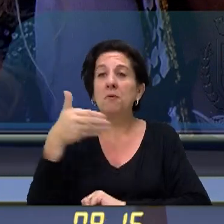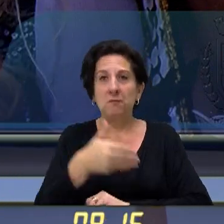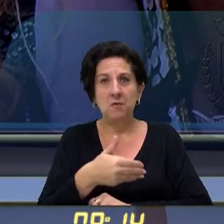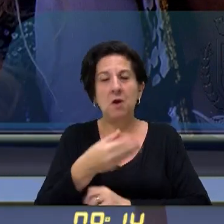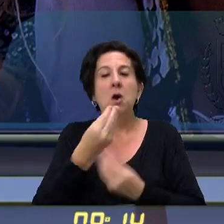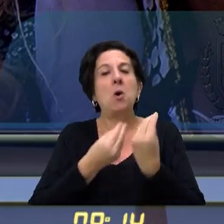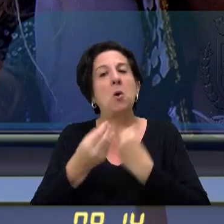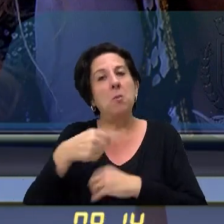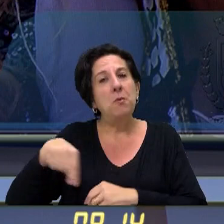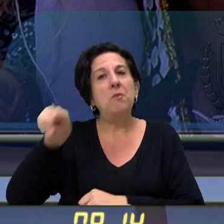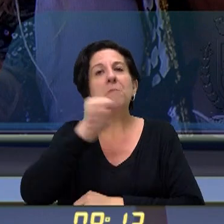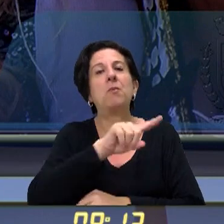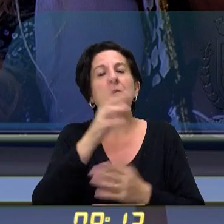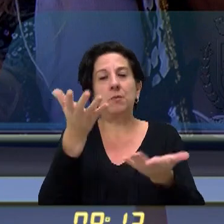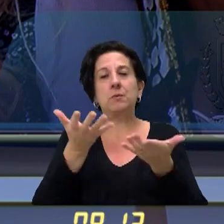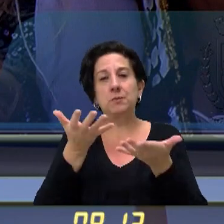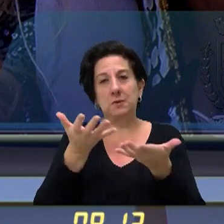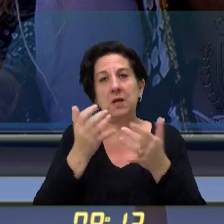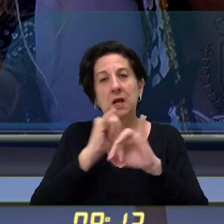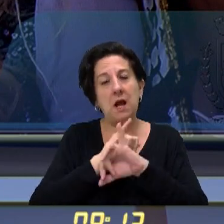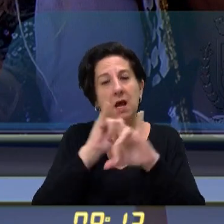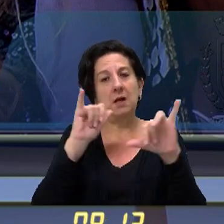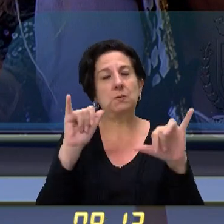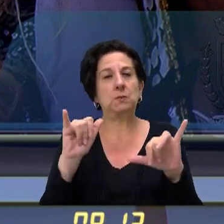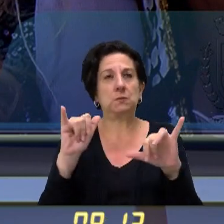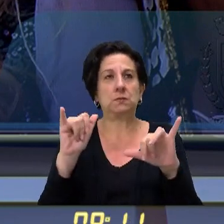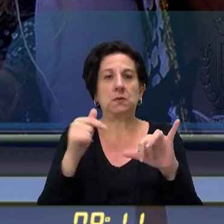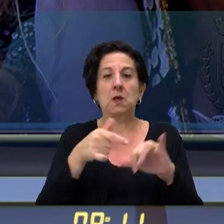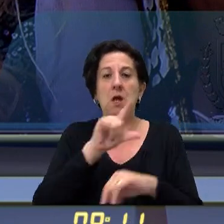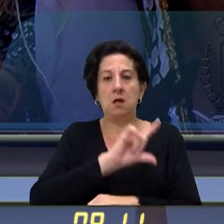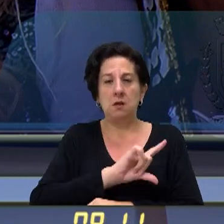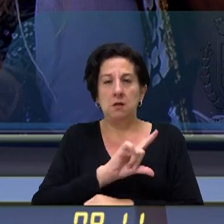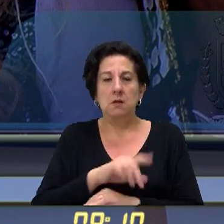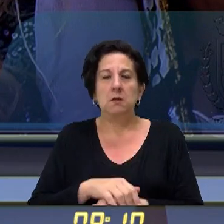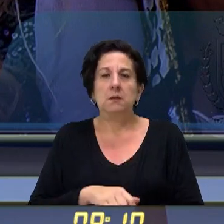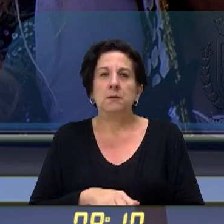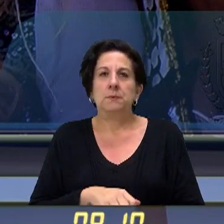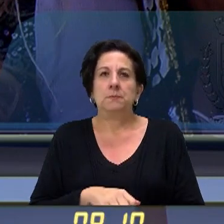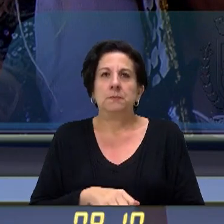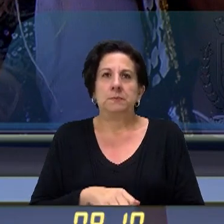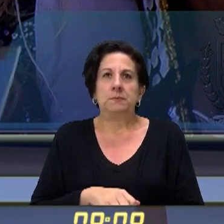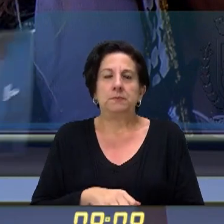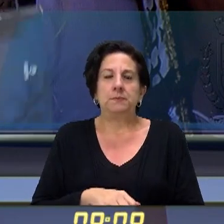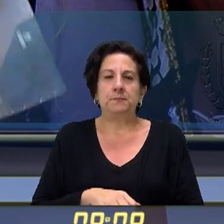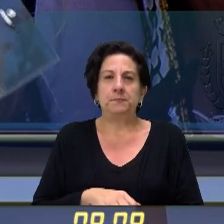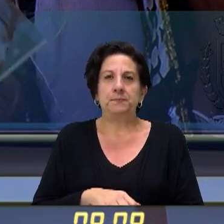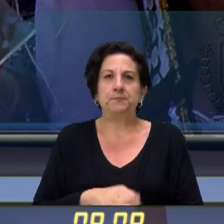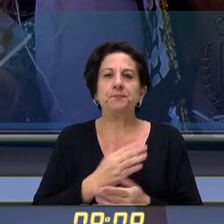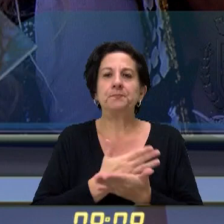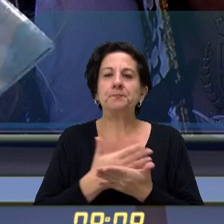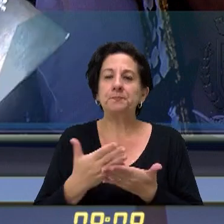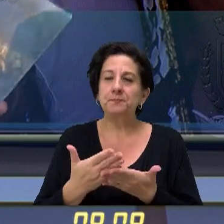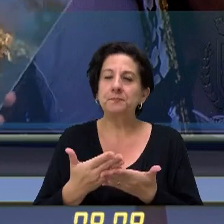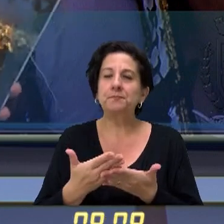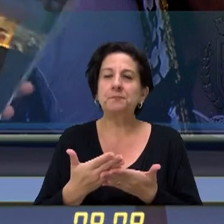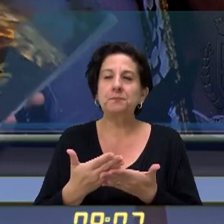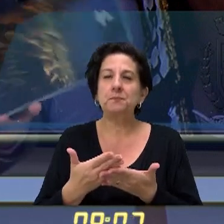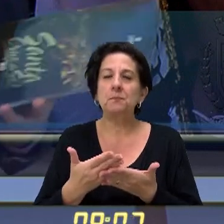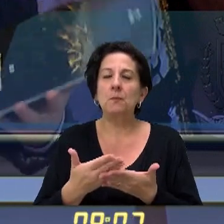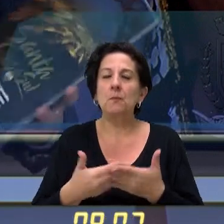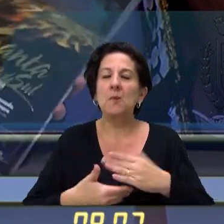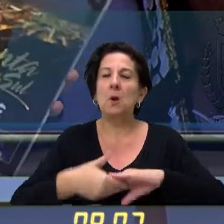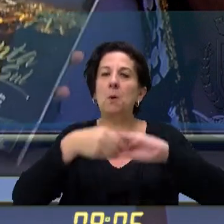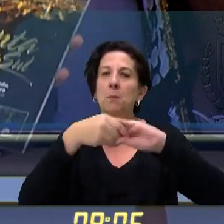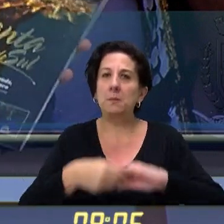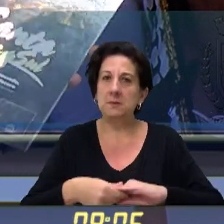acordo conforme foi anunciado anteriormente. Quero inicialmente aqui cumprimentar da tribuna